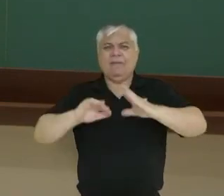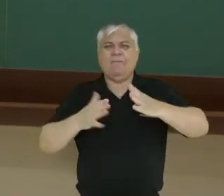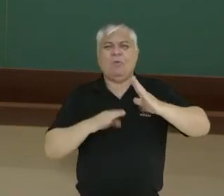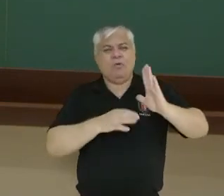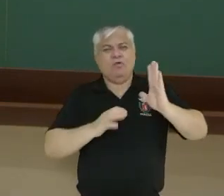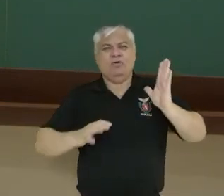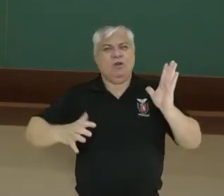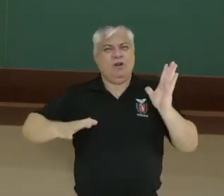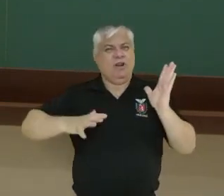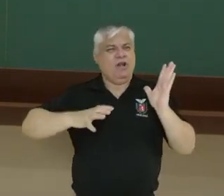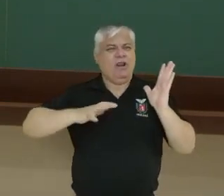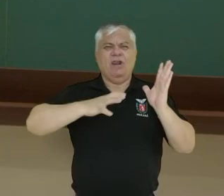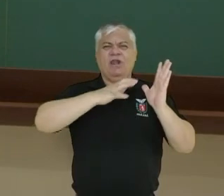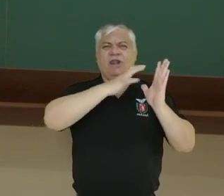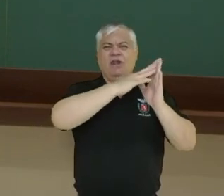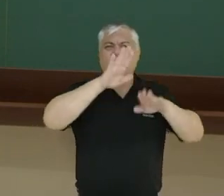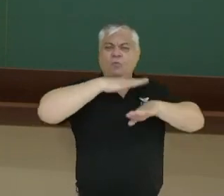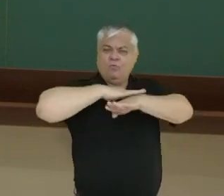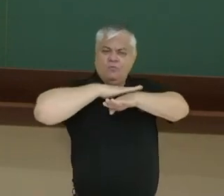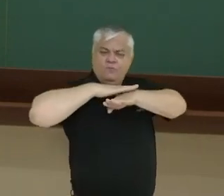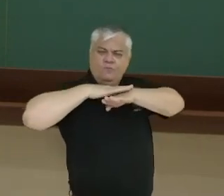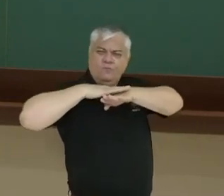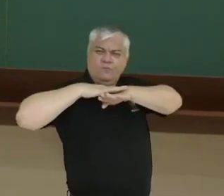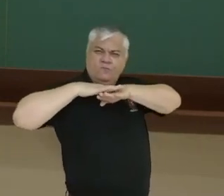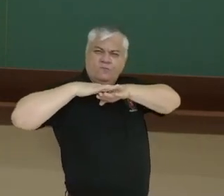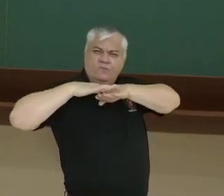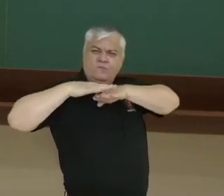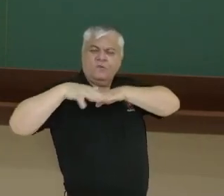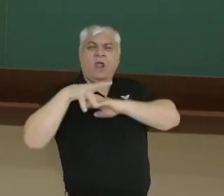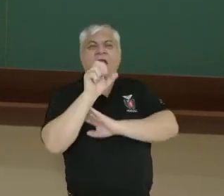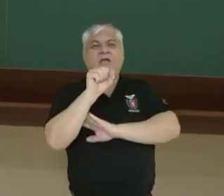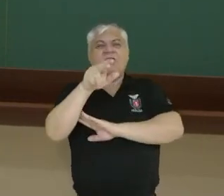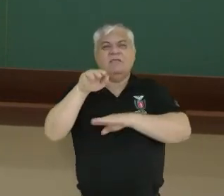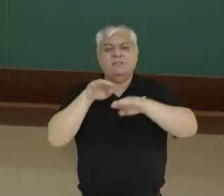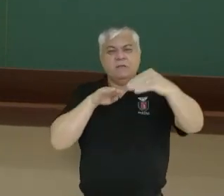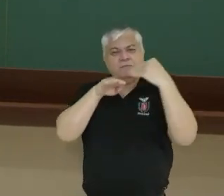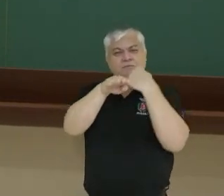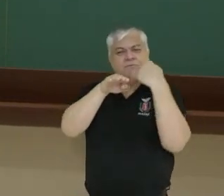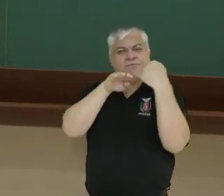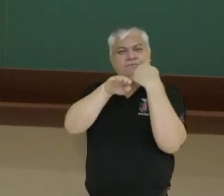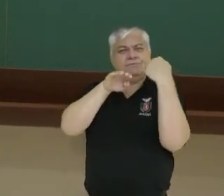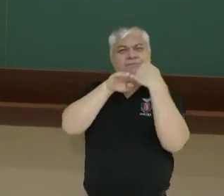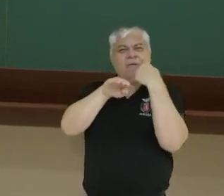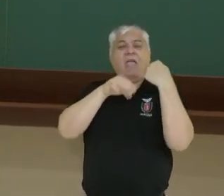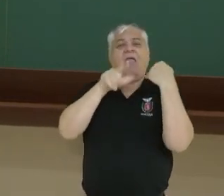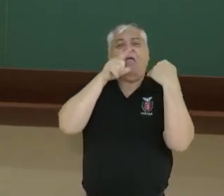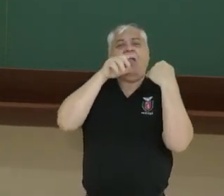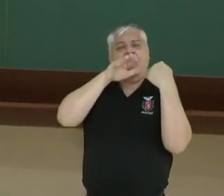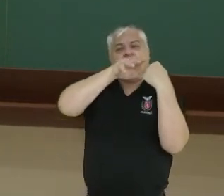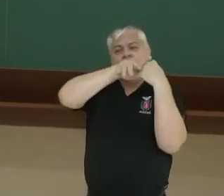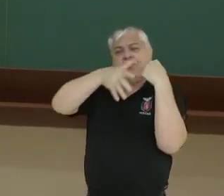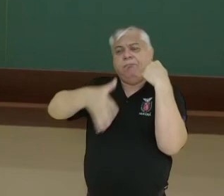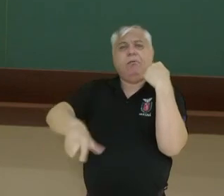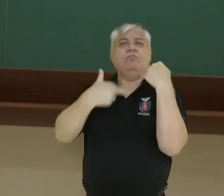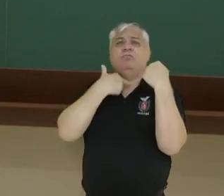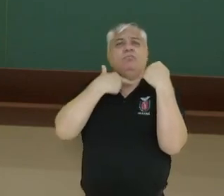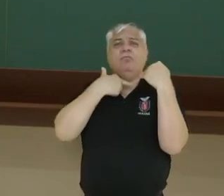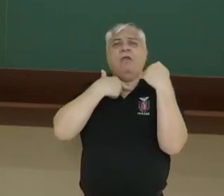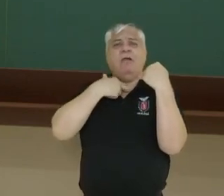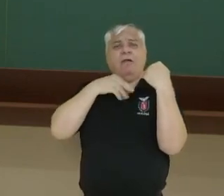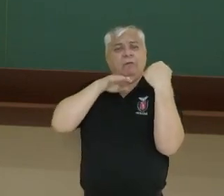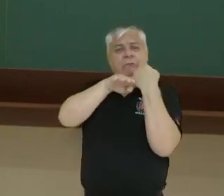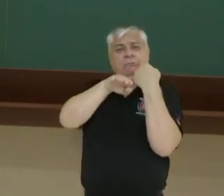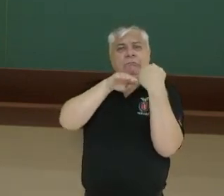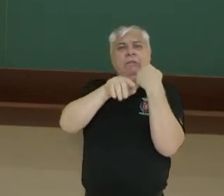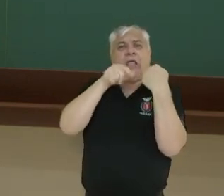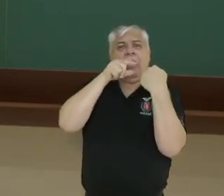se constrói asfalto, se constrói avenidas e não deixa nenhum local para que essa água possa infiltrar no